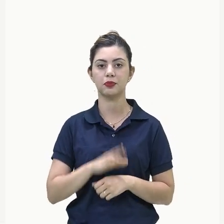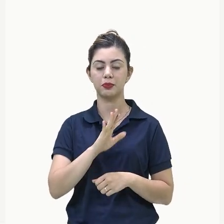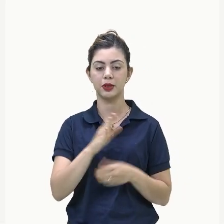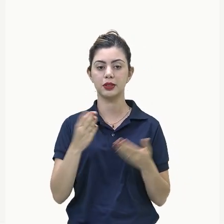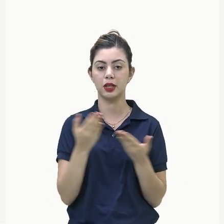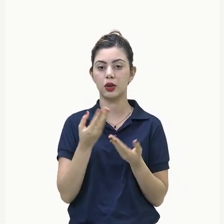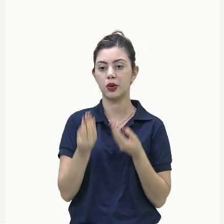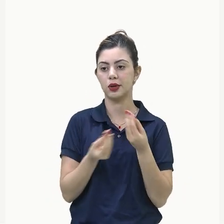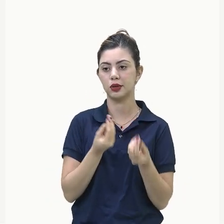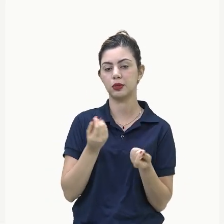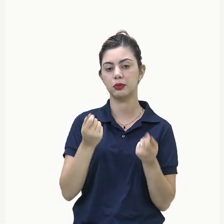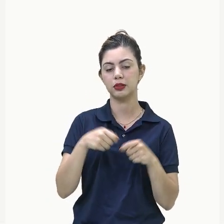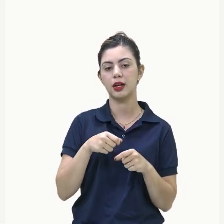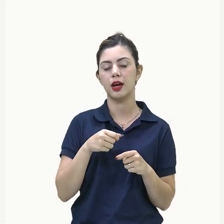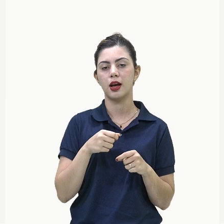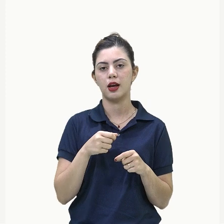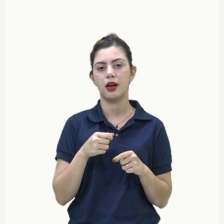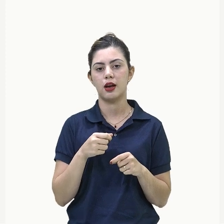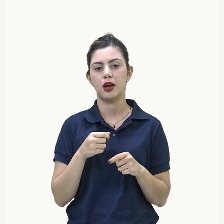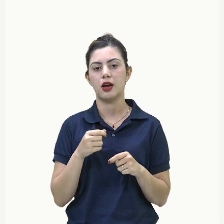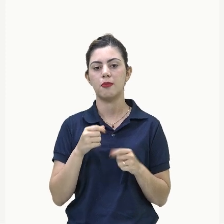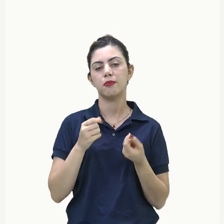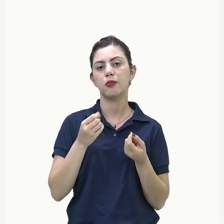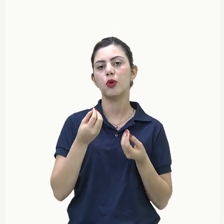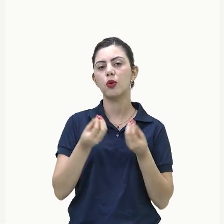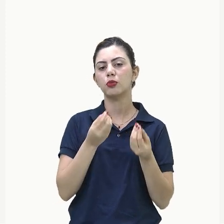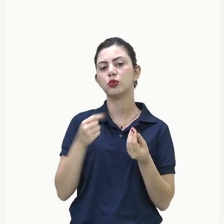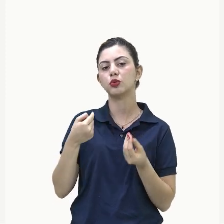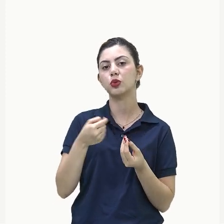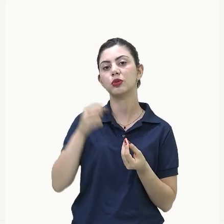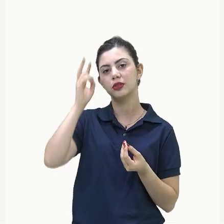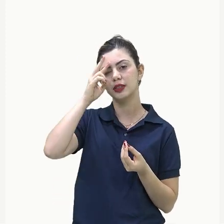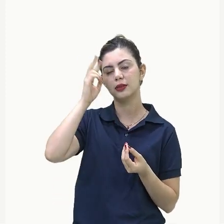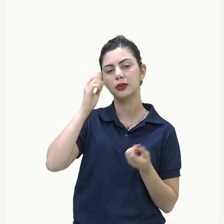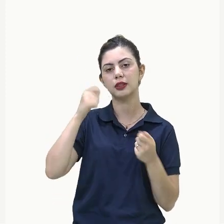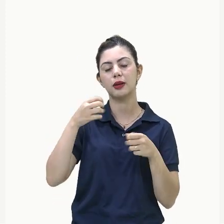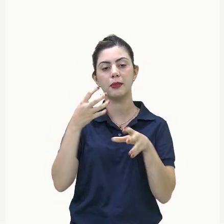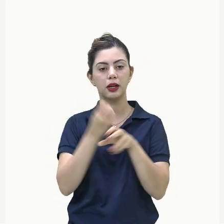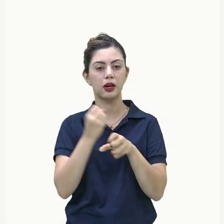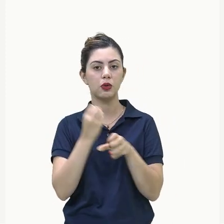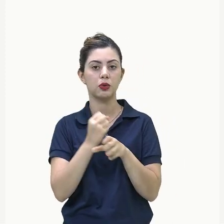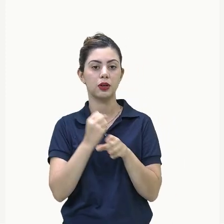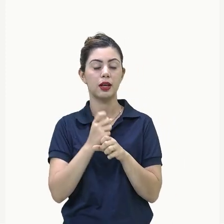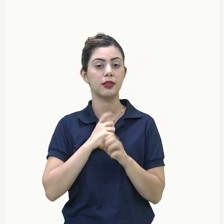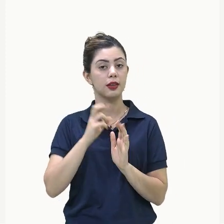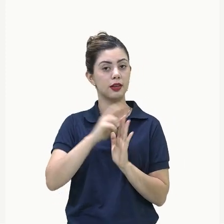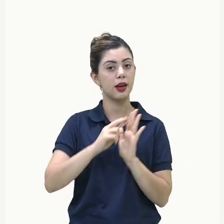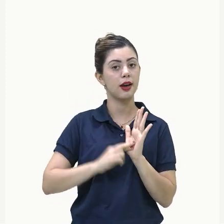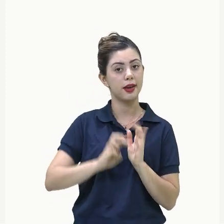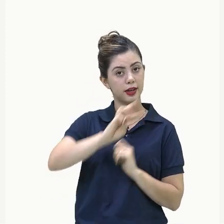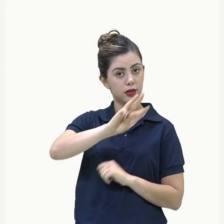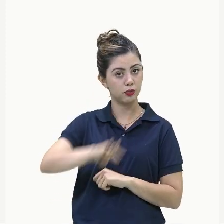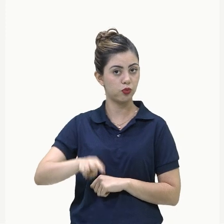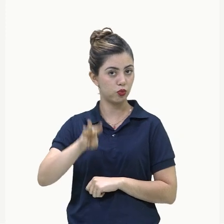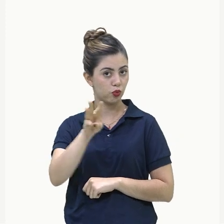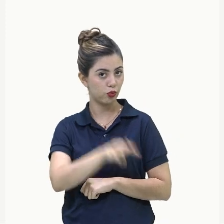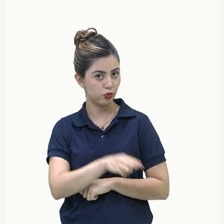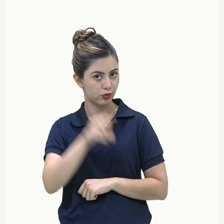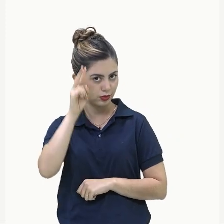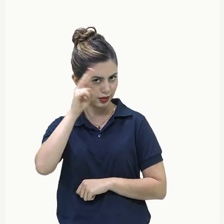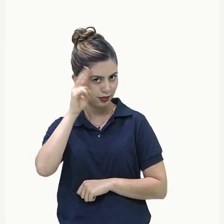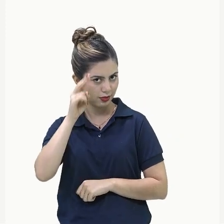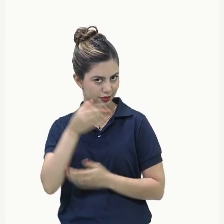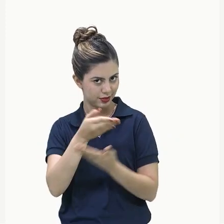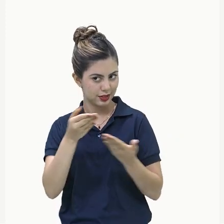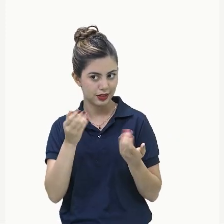aqui esse pontilhado, porque nós utilizamos para calcular o determinante a regra de Sarri. A gente acha